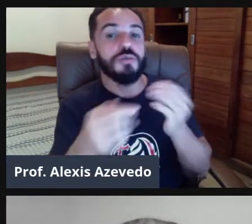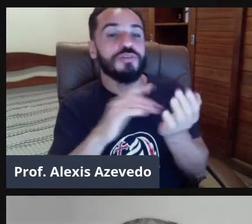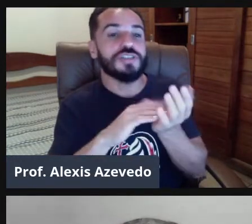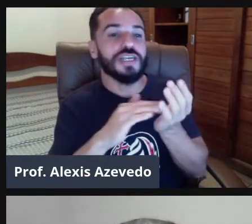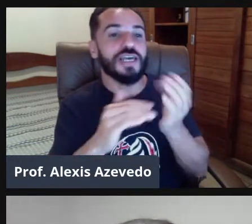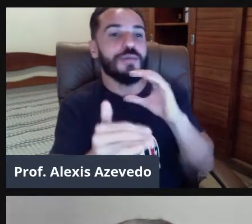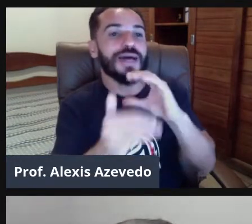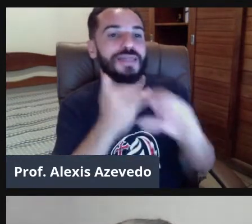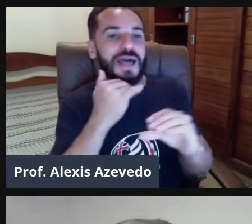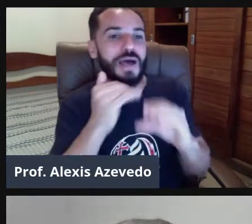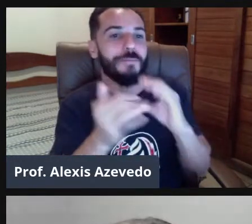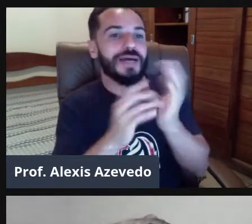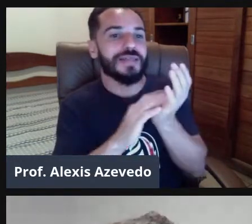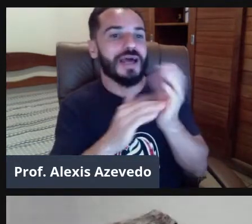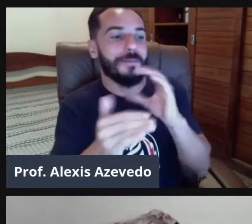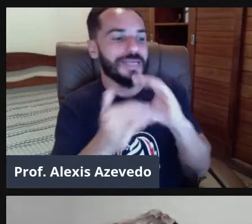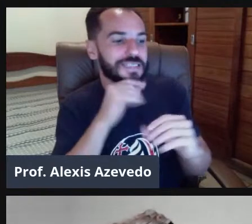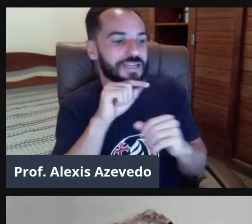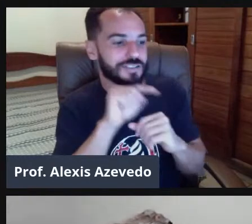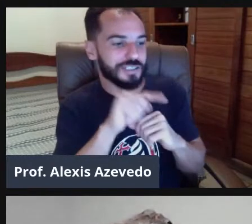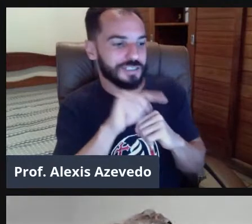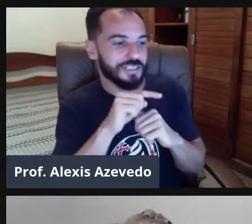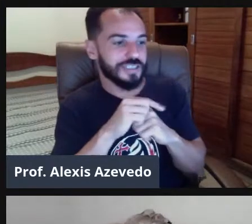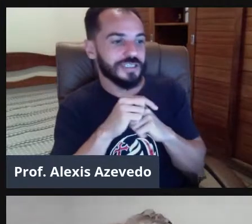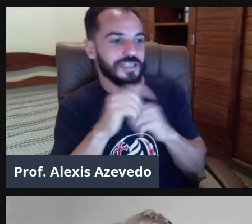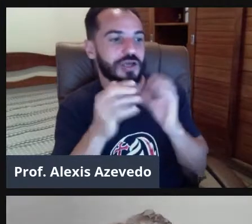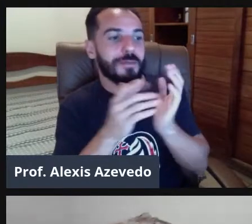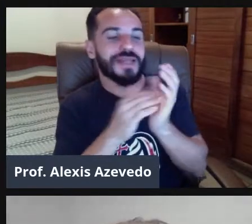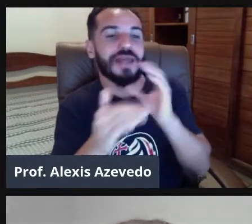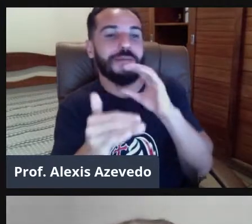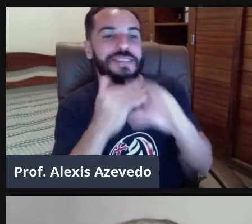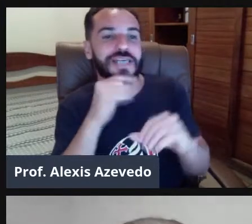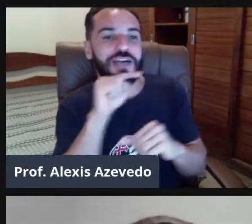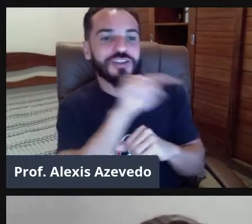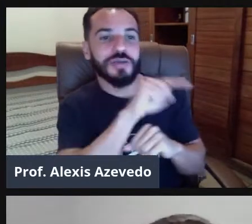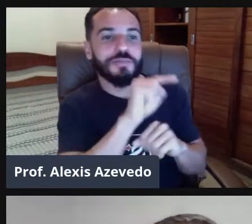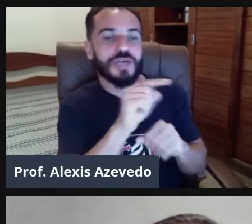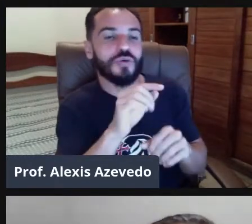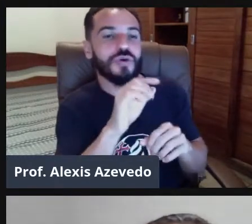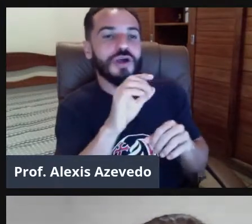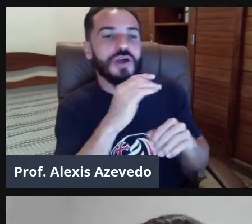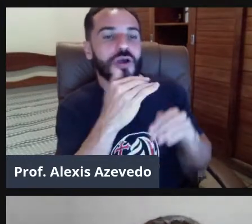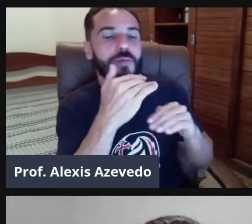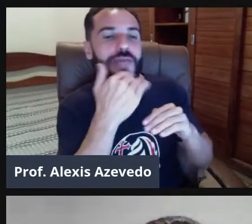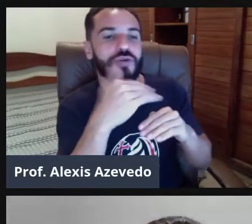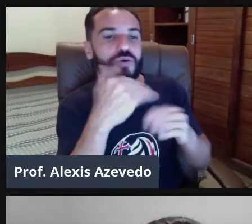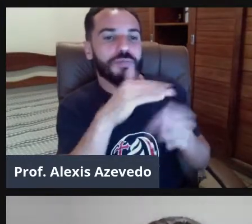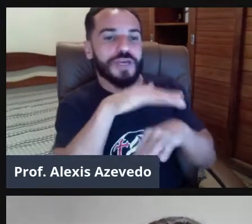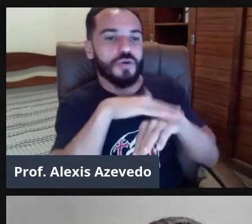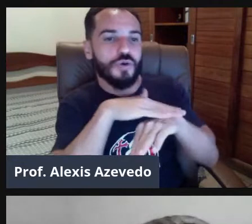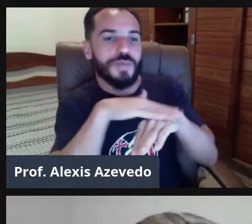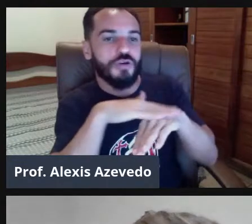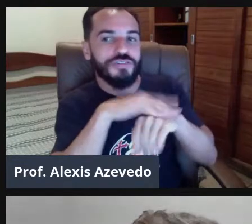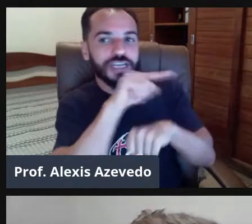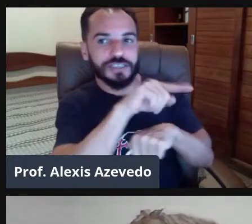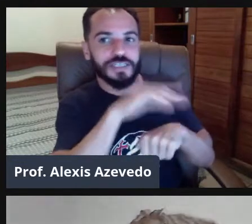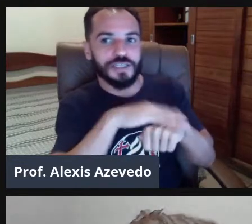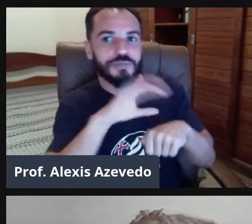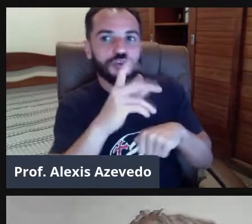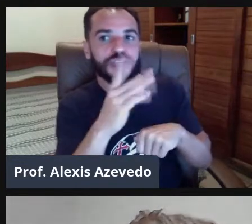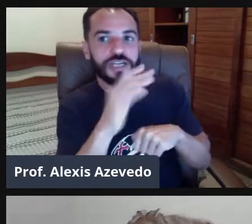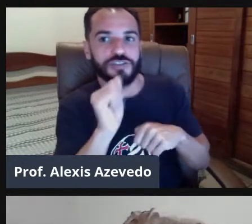mudar toda uma estrutura da história, né? Não é possível fazer história da arte sem ter aquela estrutura do curso